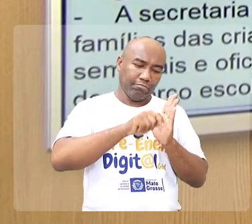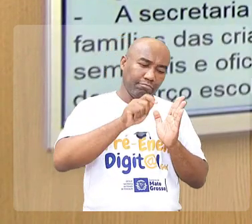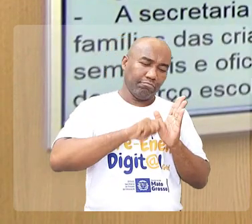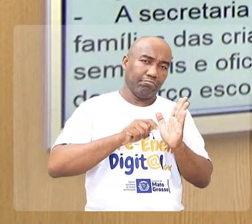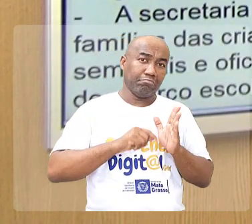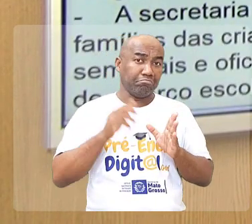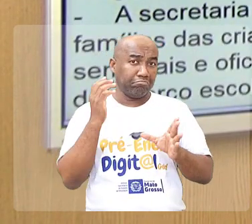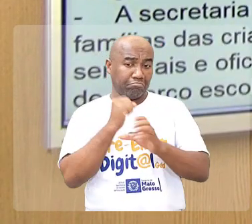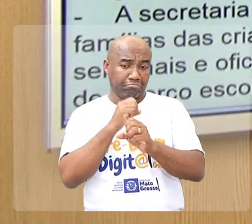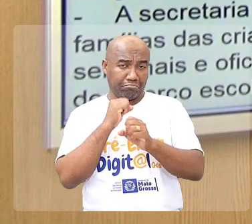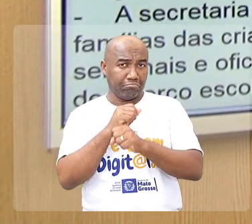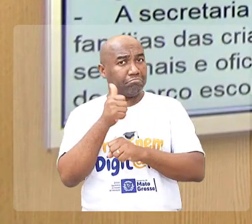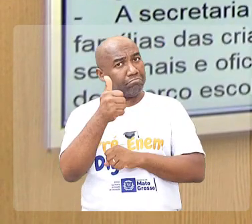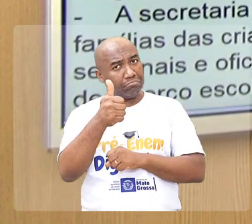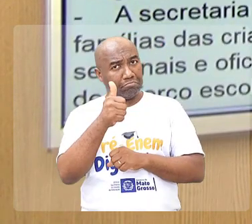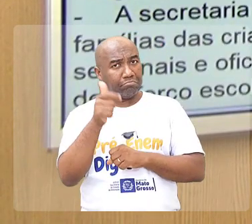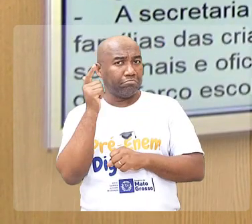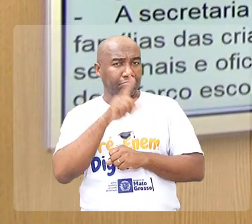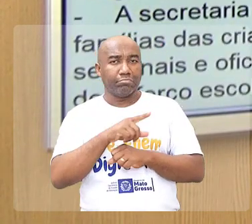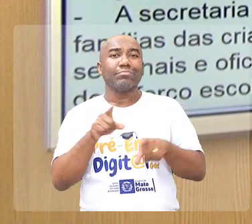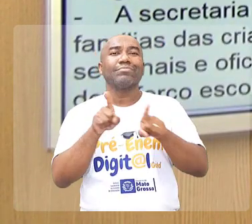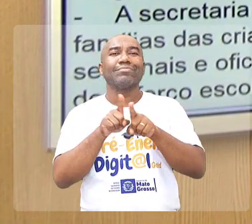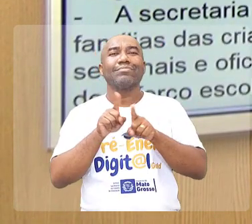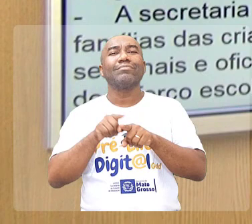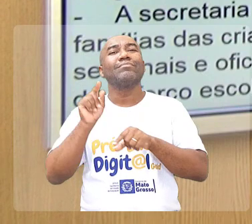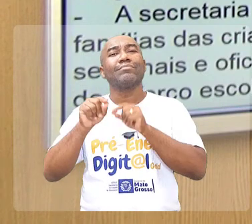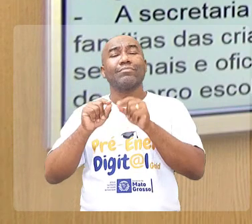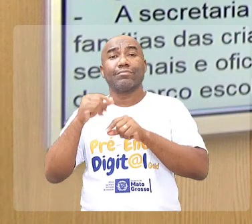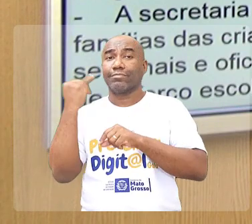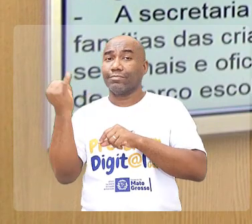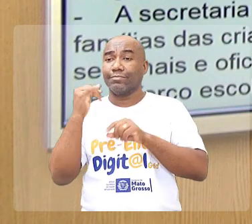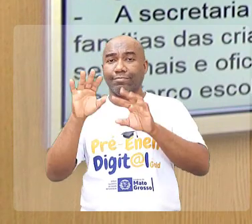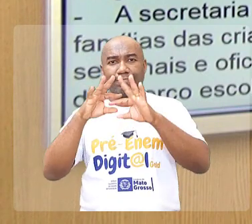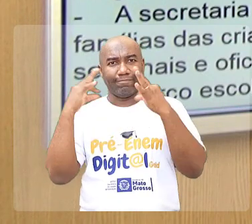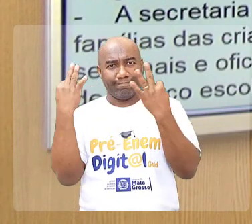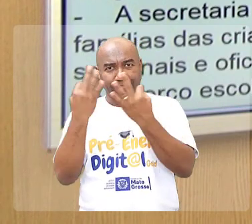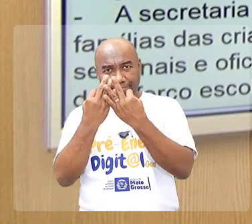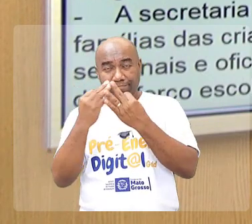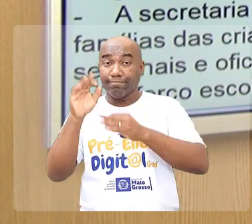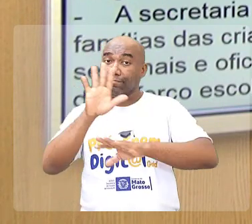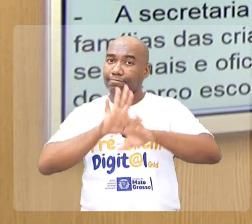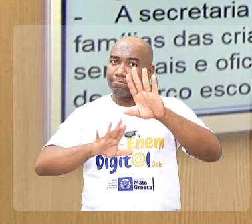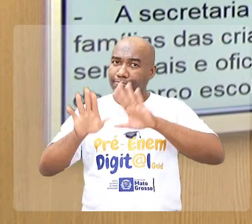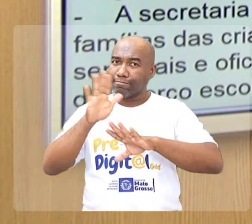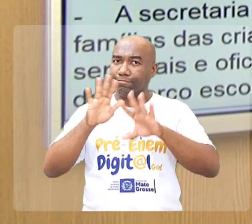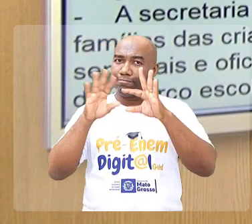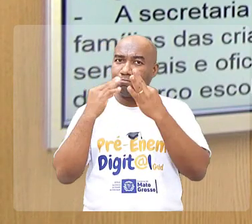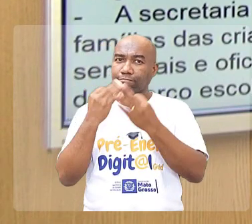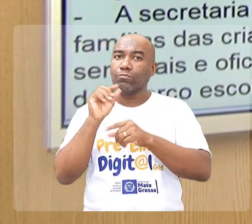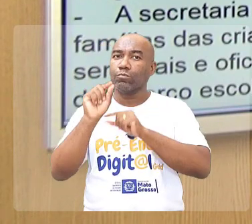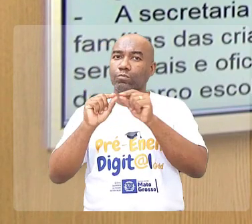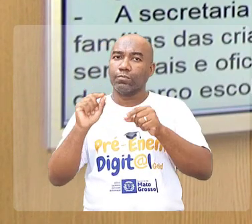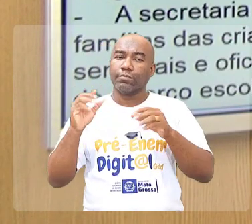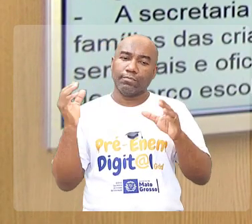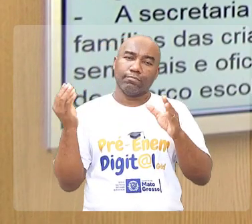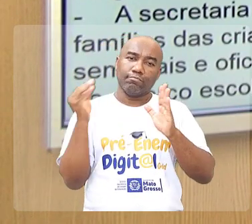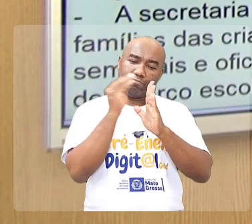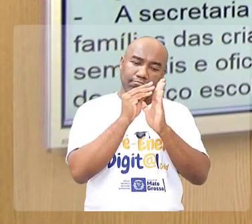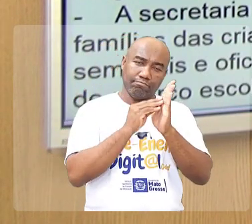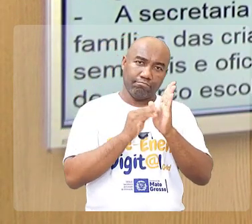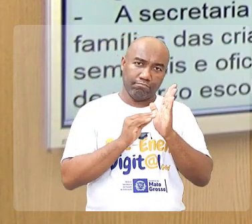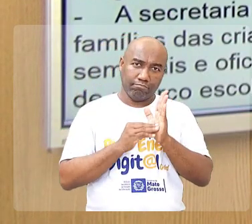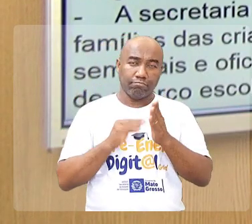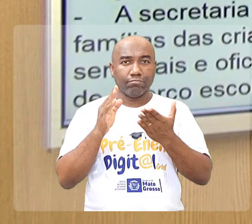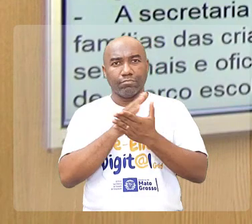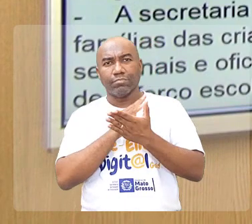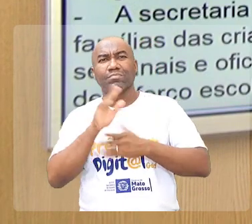final. Família. Família também é um importante agente de solução, mas muito cuidado, porque família também causa muito